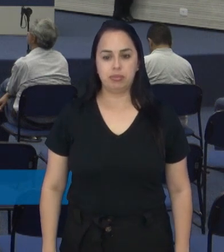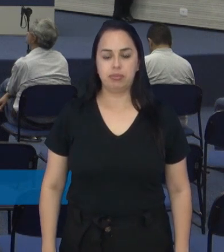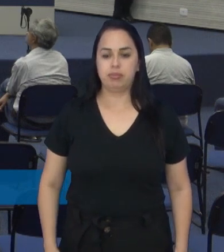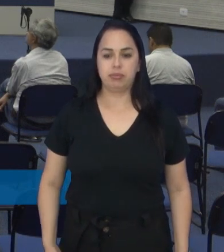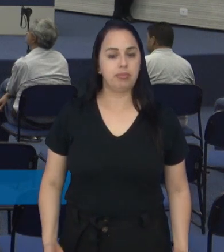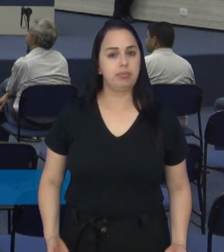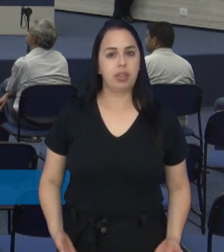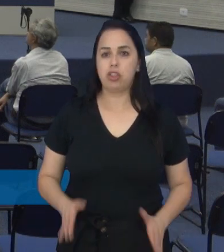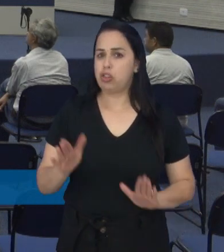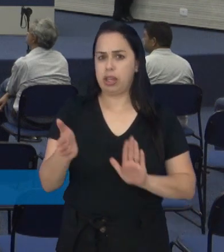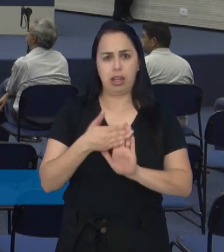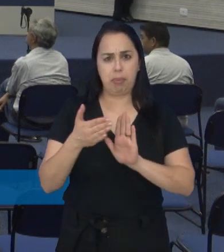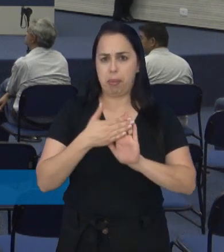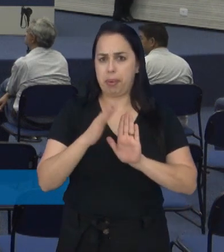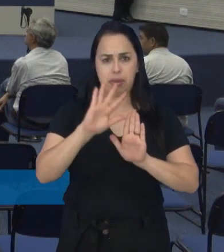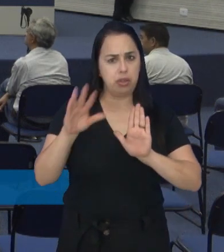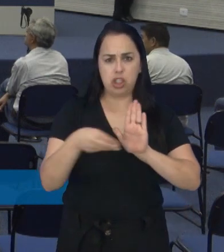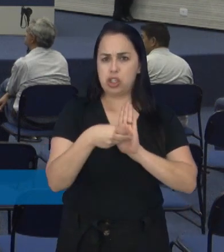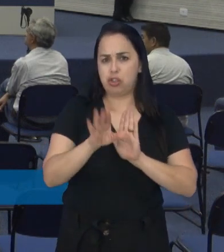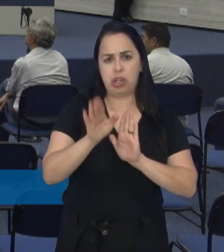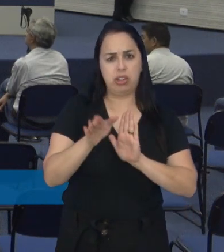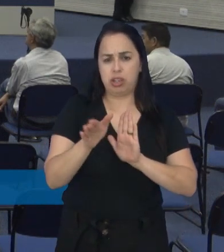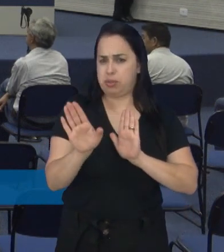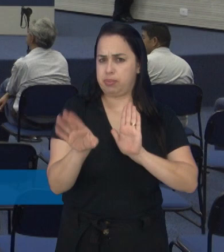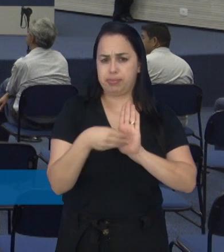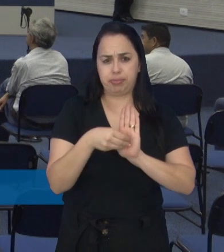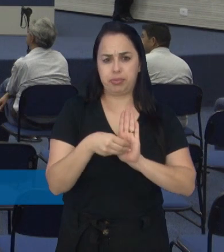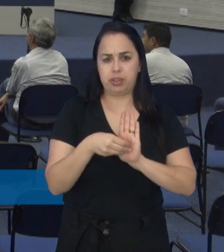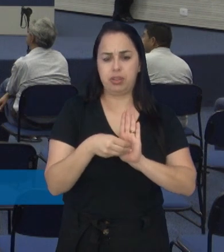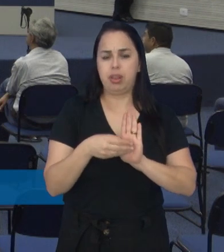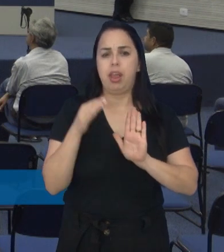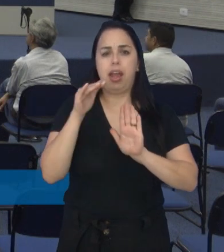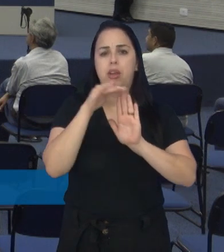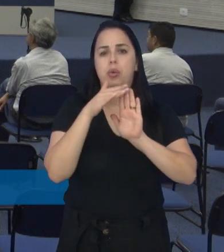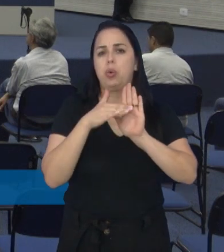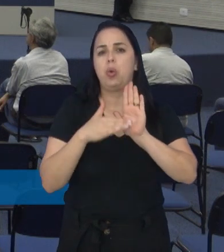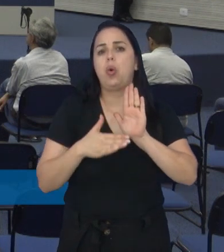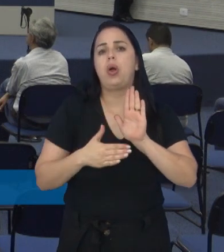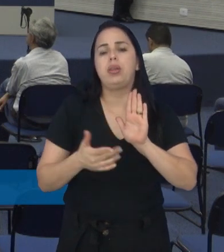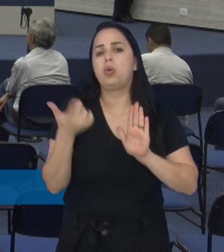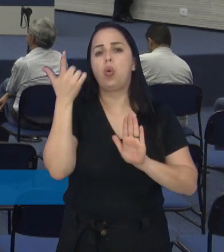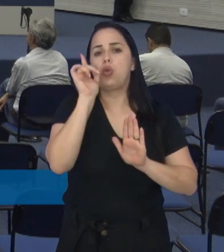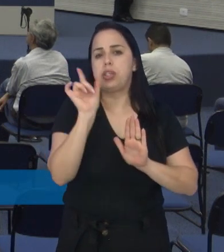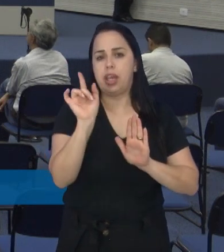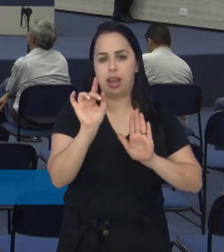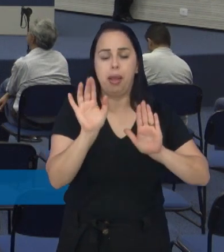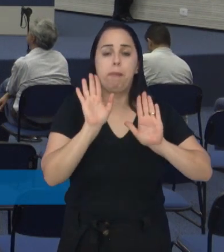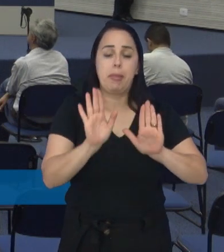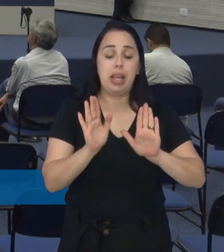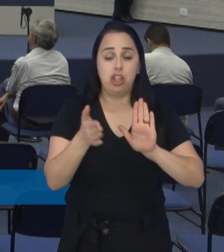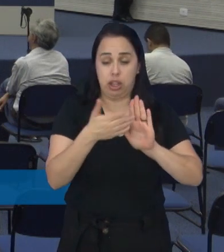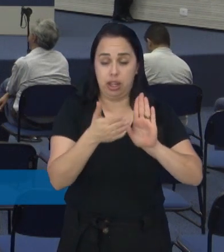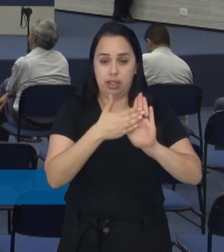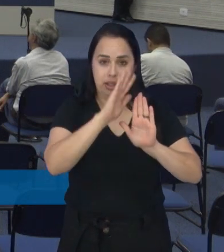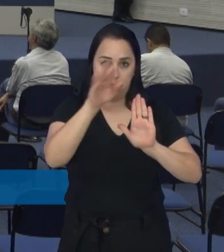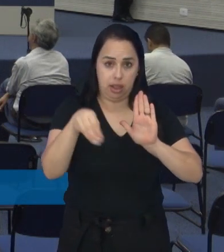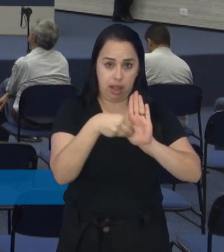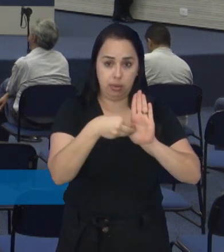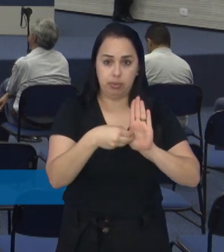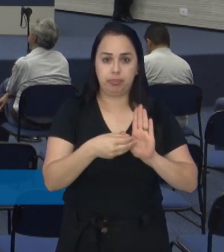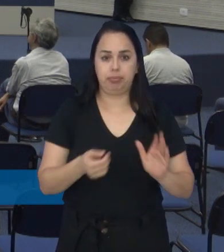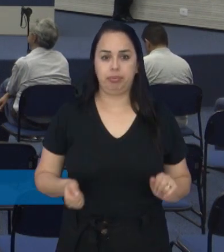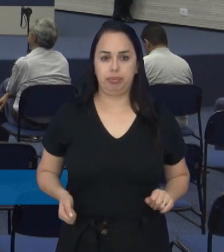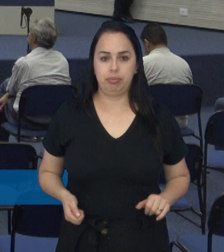não ela já estou na proposta ela já estão na proposta é que eu não relacionei todas aqui porque ia ser mas ela já estão na Proposta com senhores